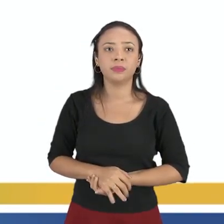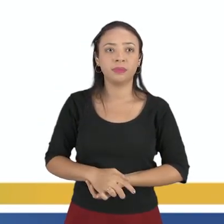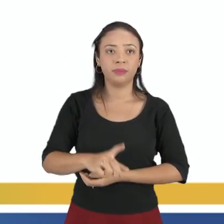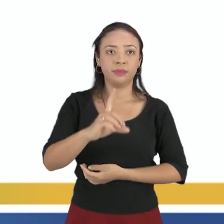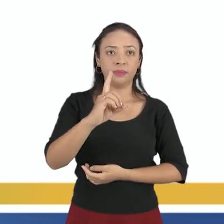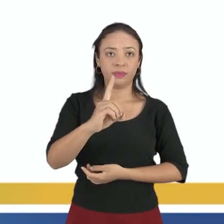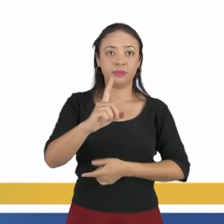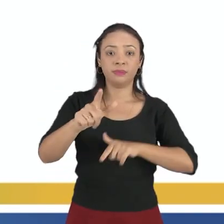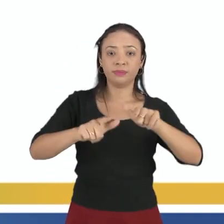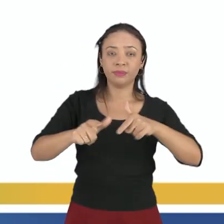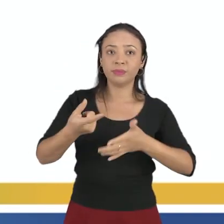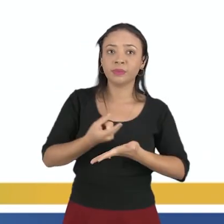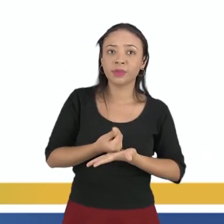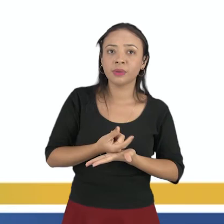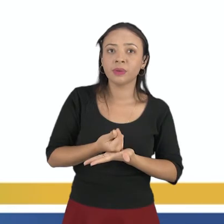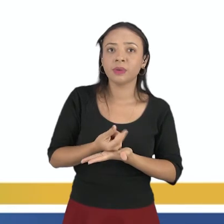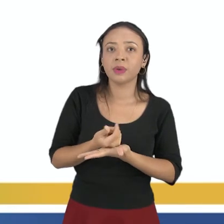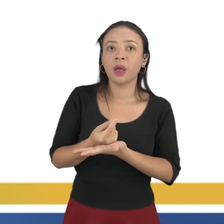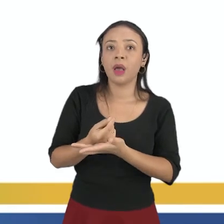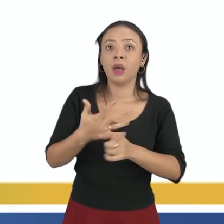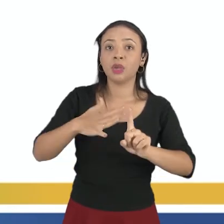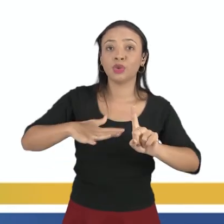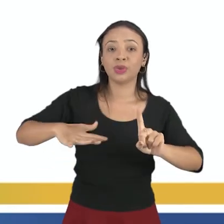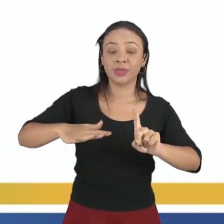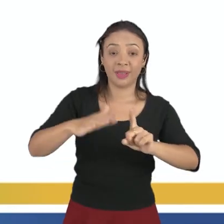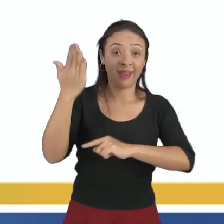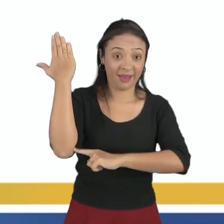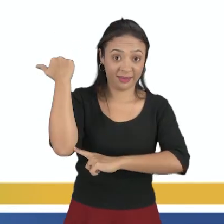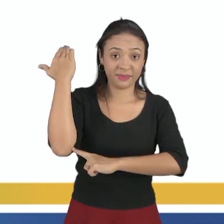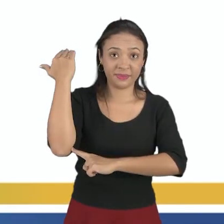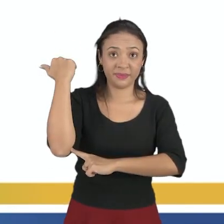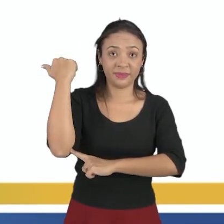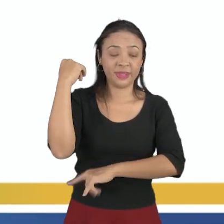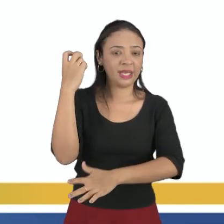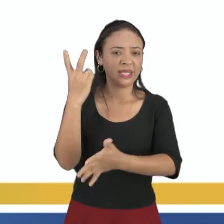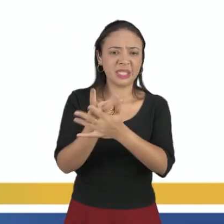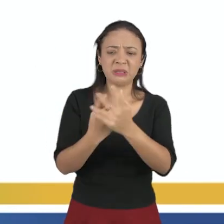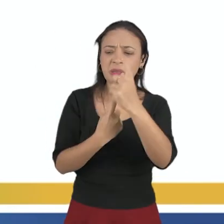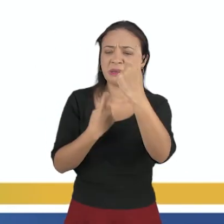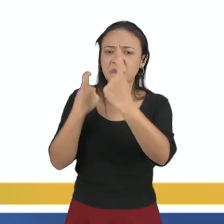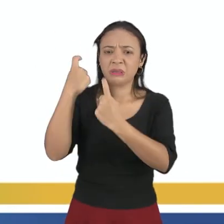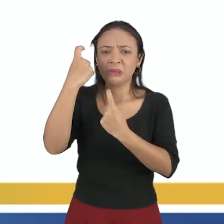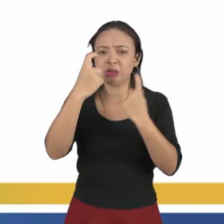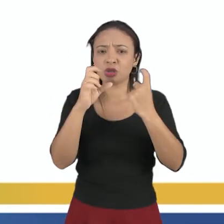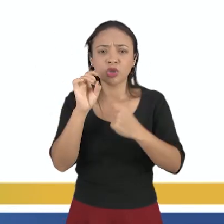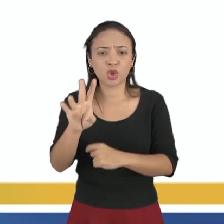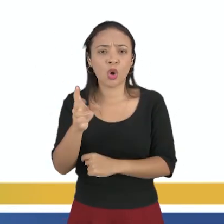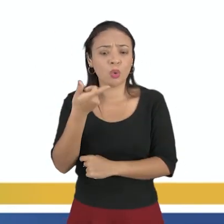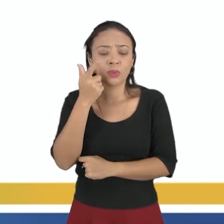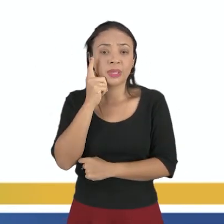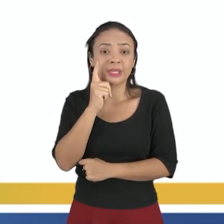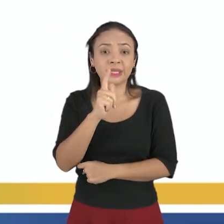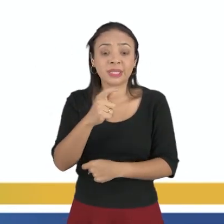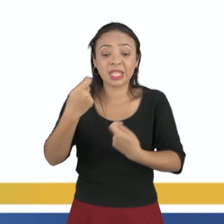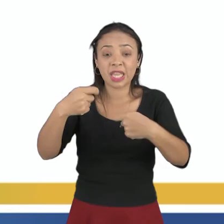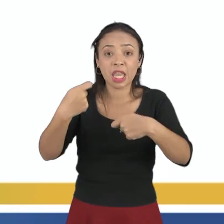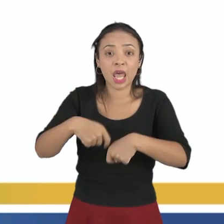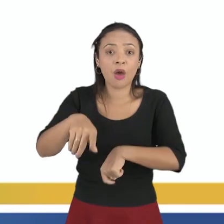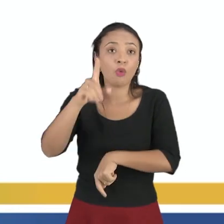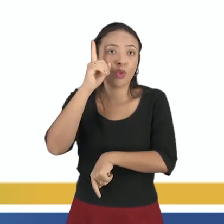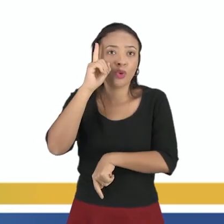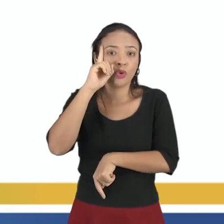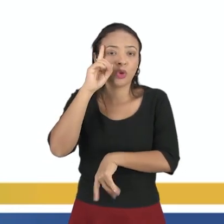Aliás, letra D. No trabalho capitalista, as sociedades primitivas que se preocupavam apenas com as necessidades básicas,